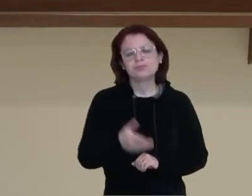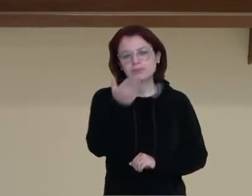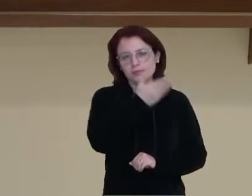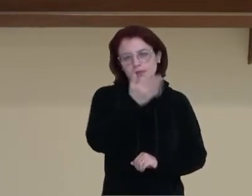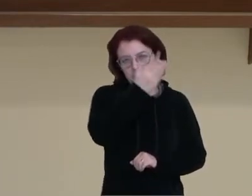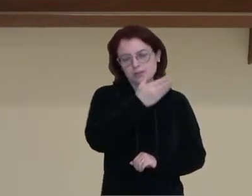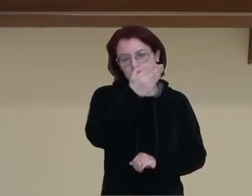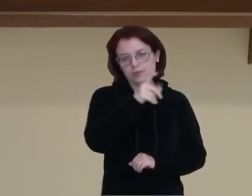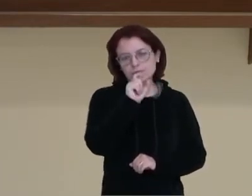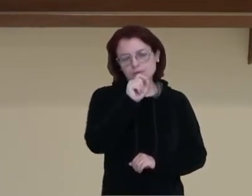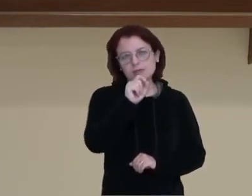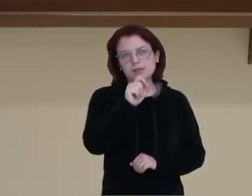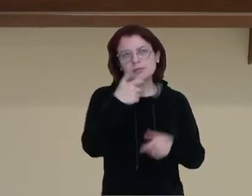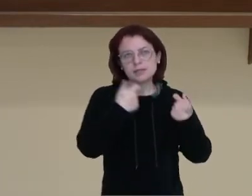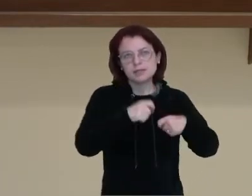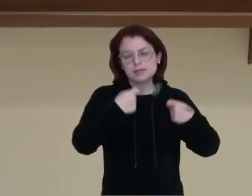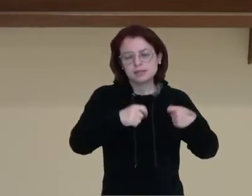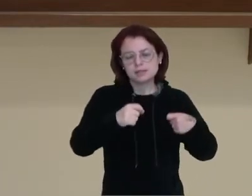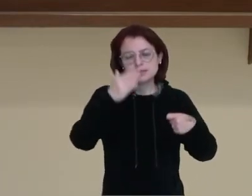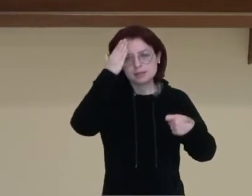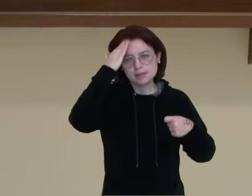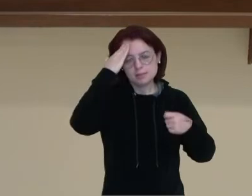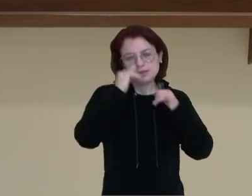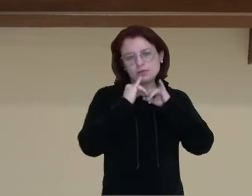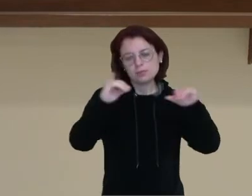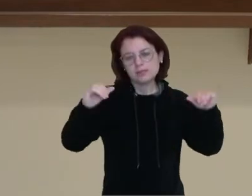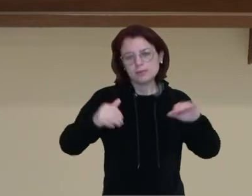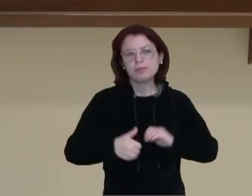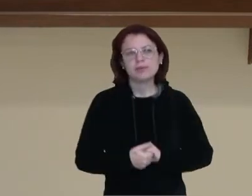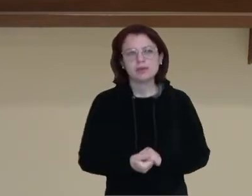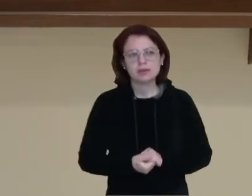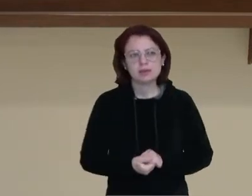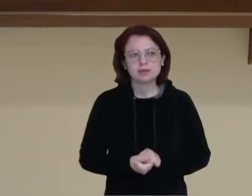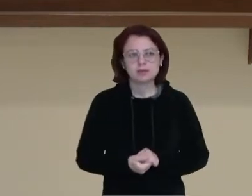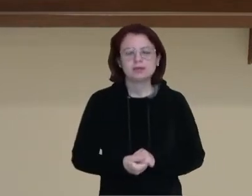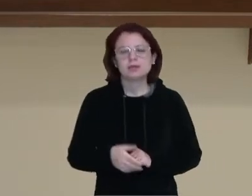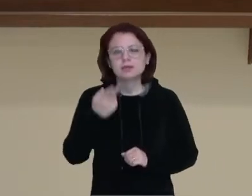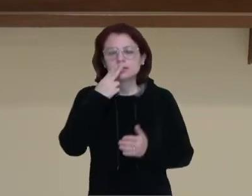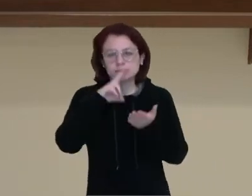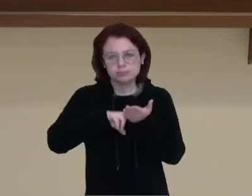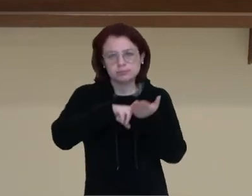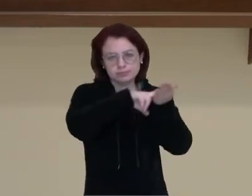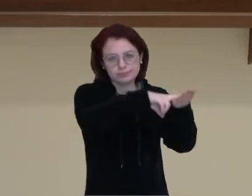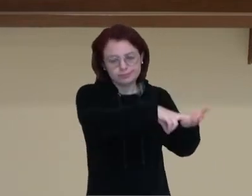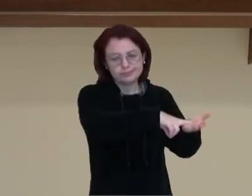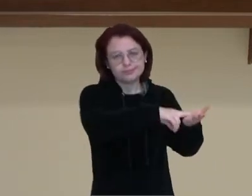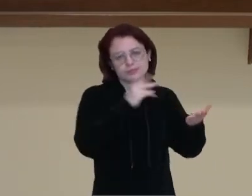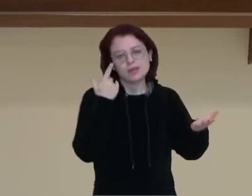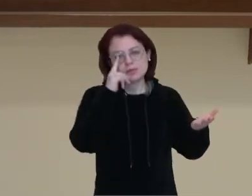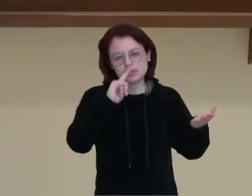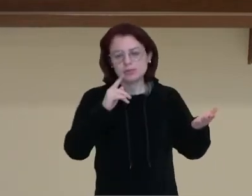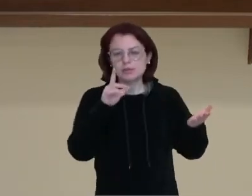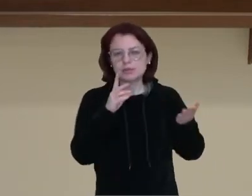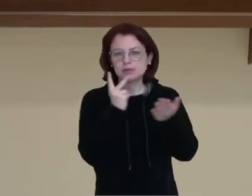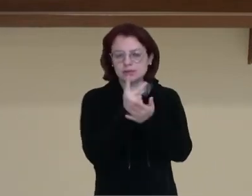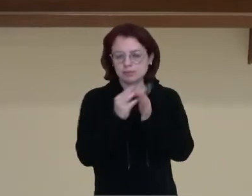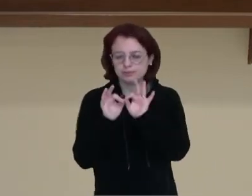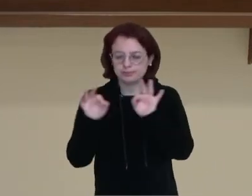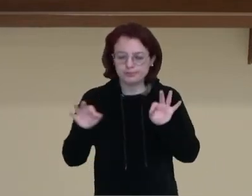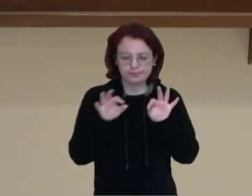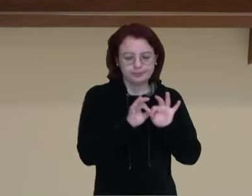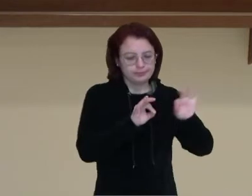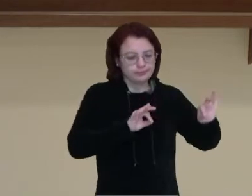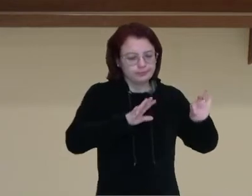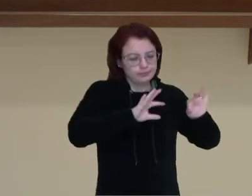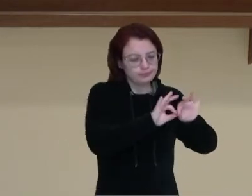fonte, né, hipoteticamente pensando aí, a brincadeira, onde eles precisavam que chegasse, né, a mensagem da carta. Sistema